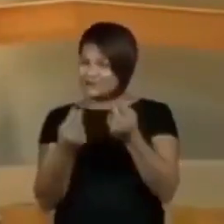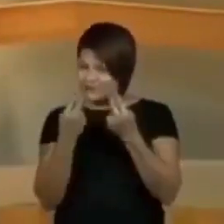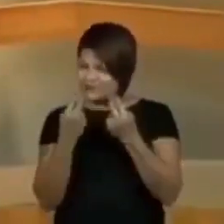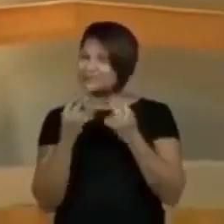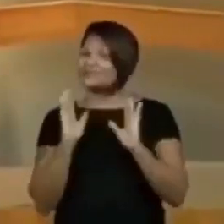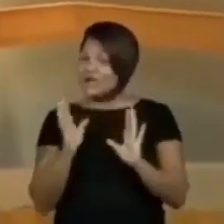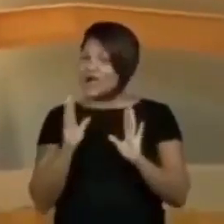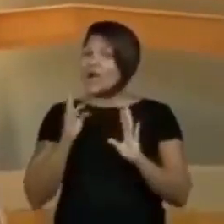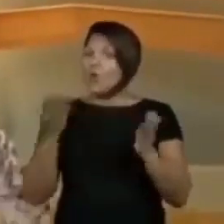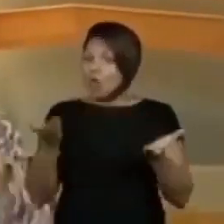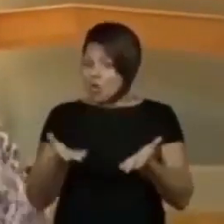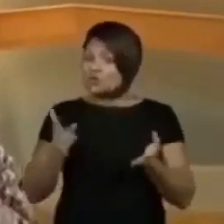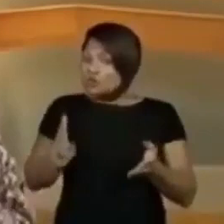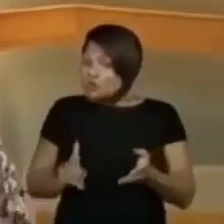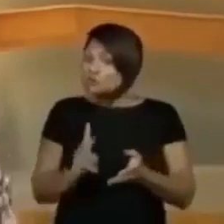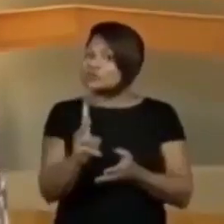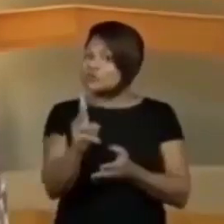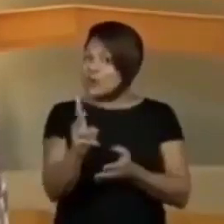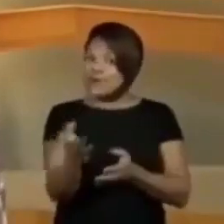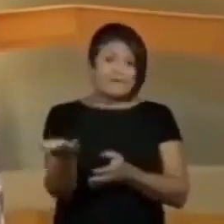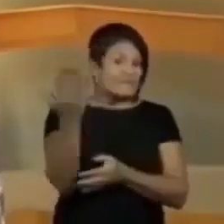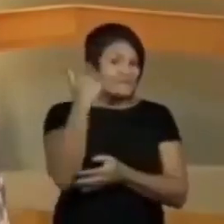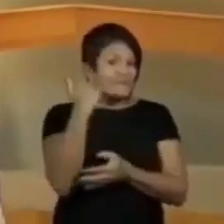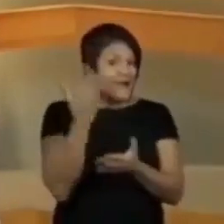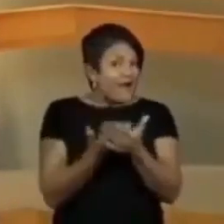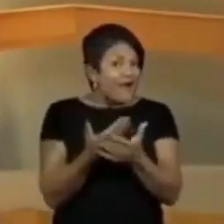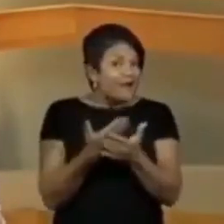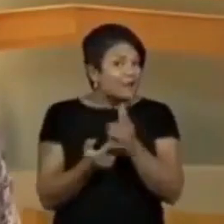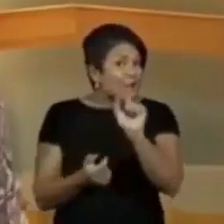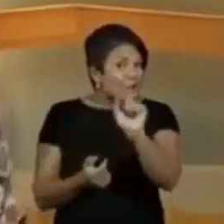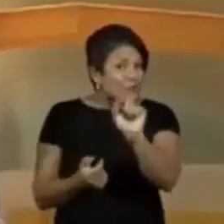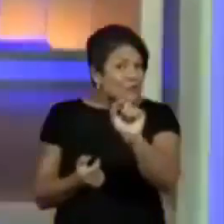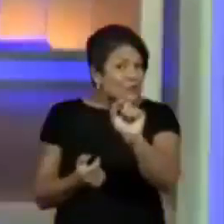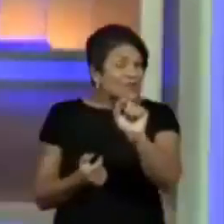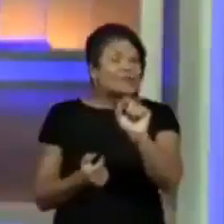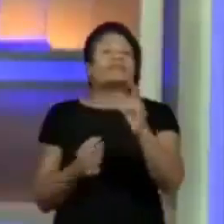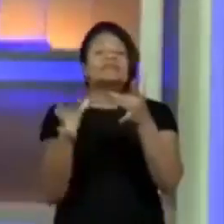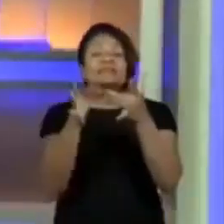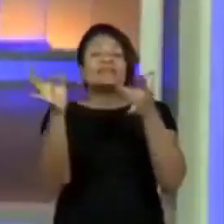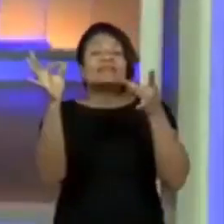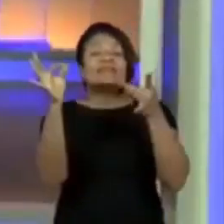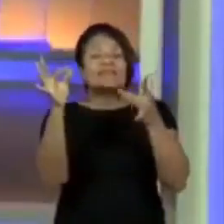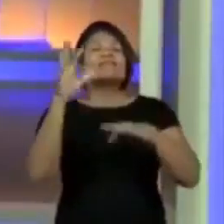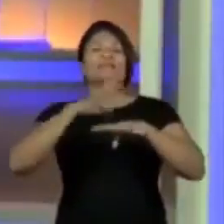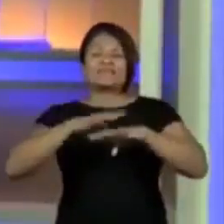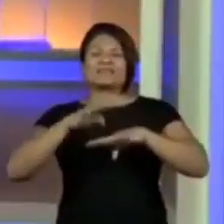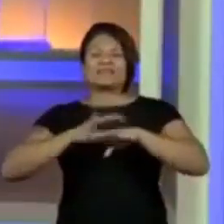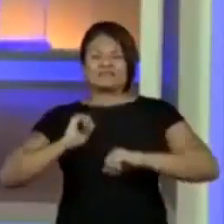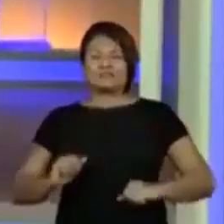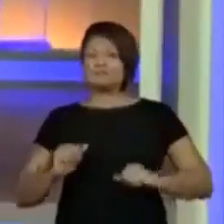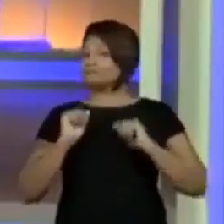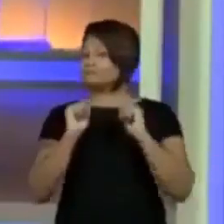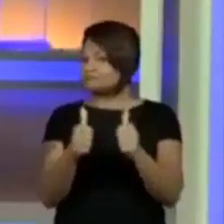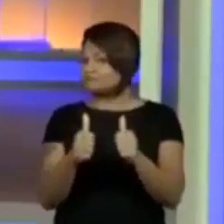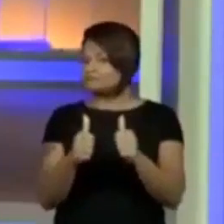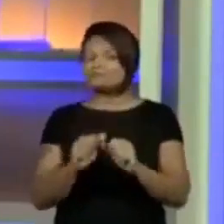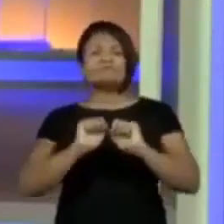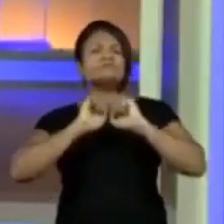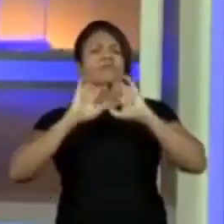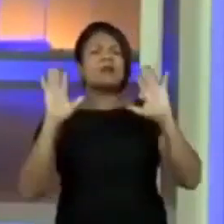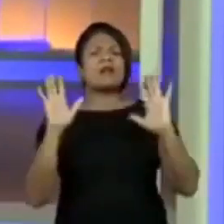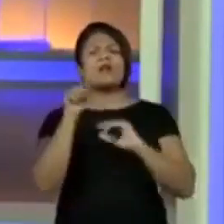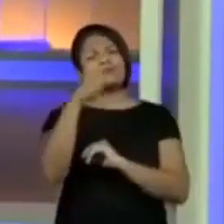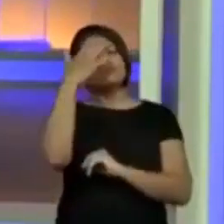a sequência agora. Vamos para uma aula de matemática. Muito bem. E claro, você já